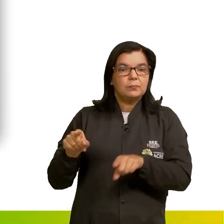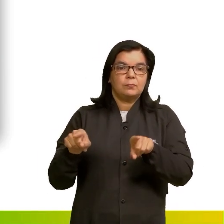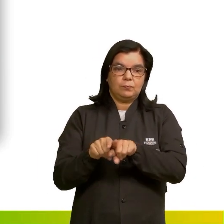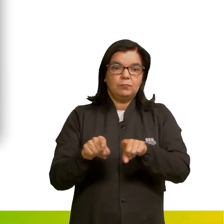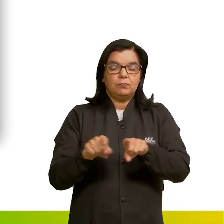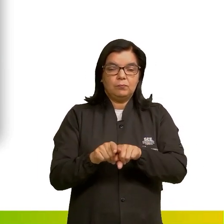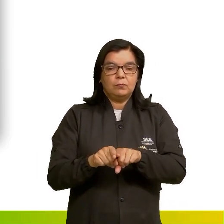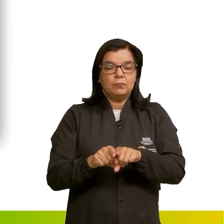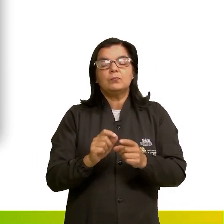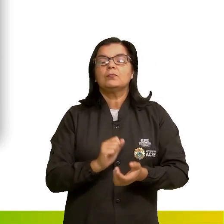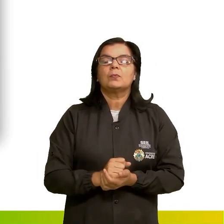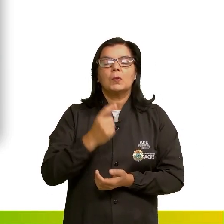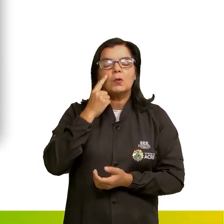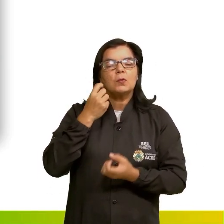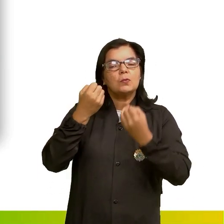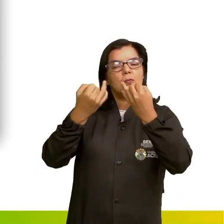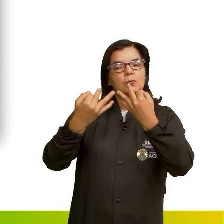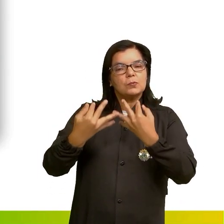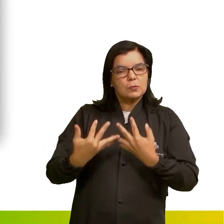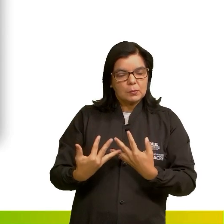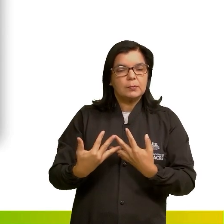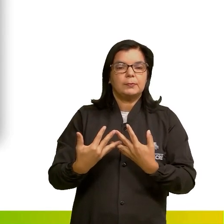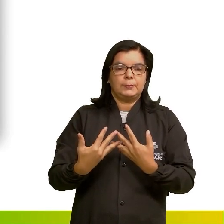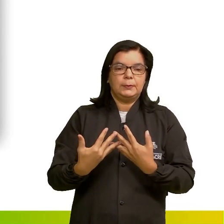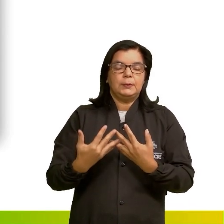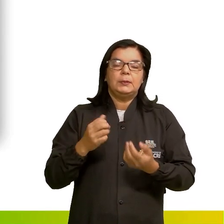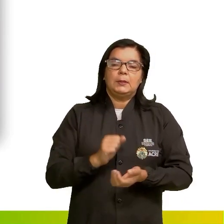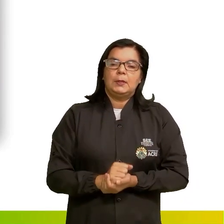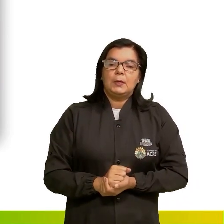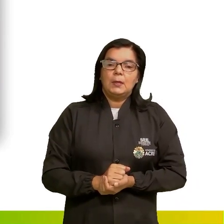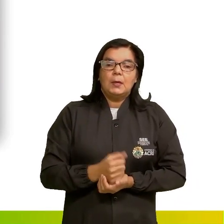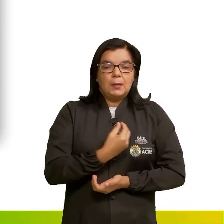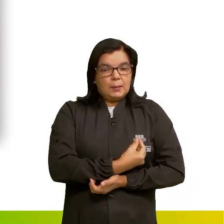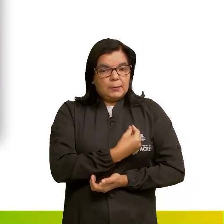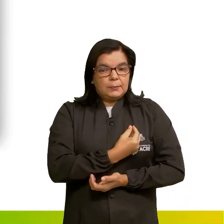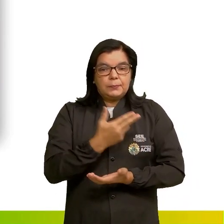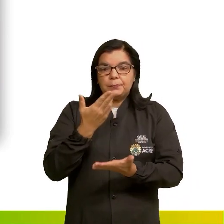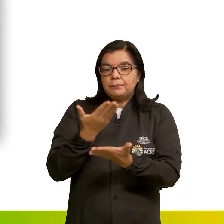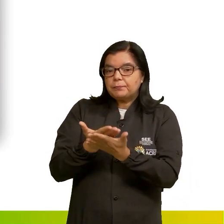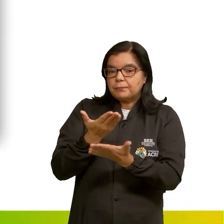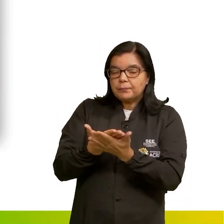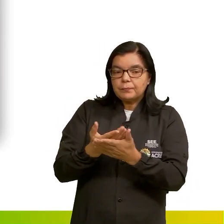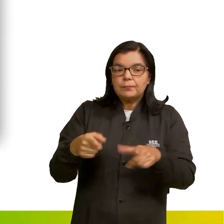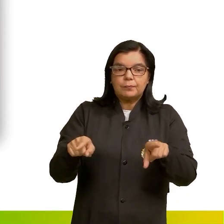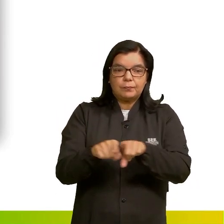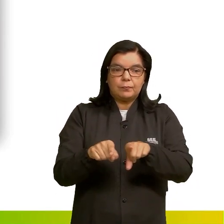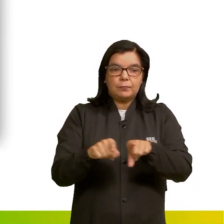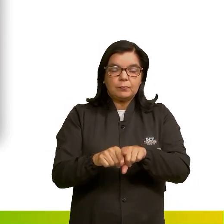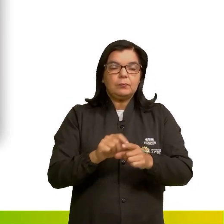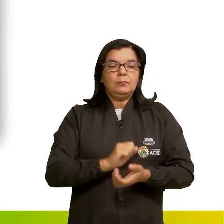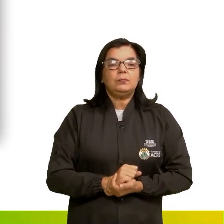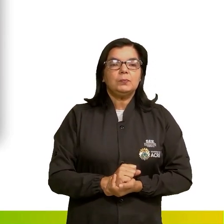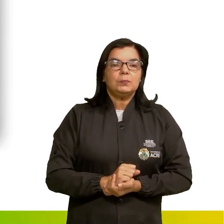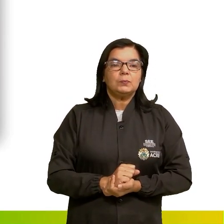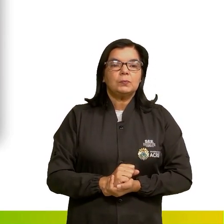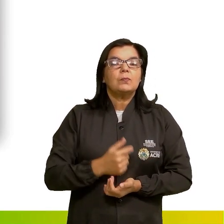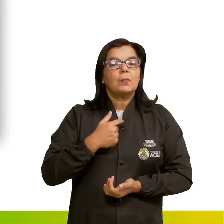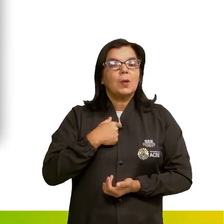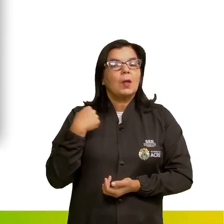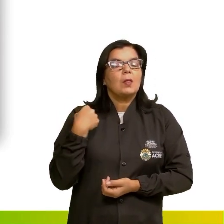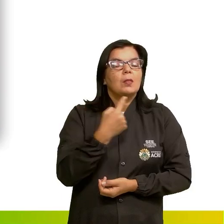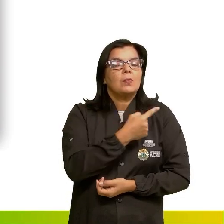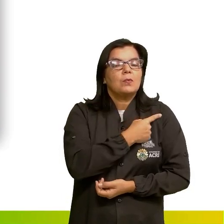essa é a nomenclatura que nós estamos tratando nessa videoaula, também levando em consideração a